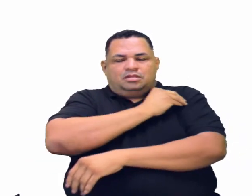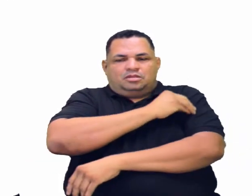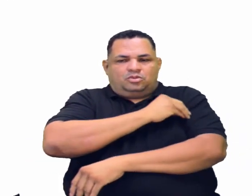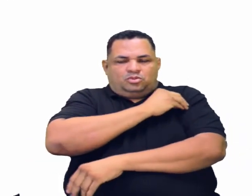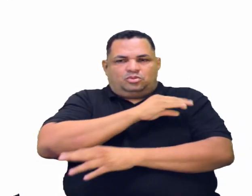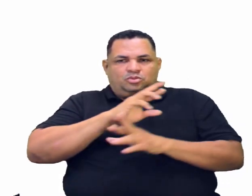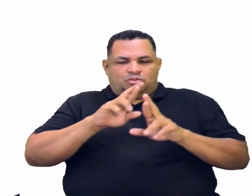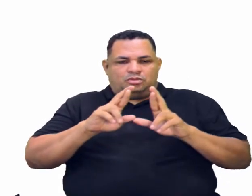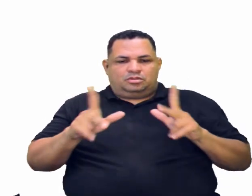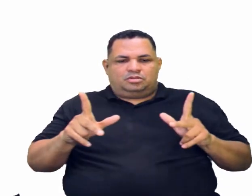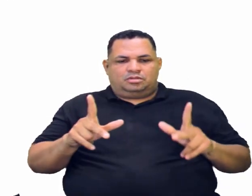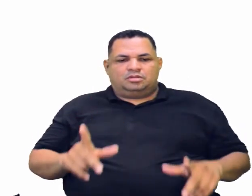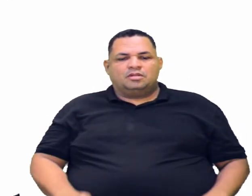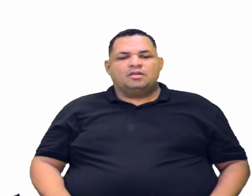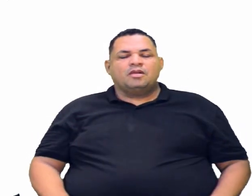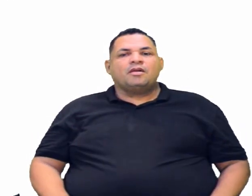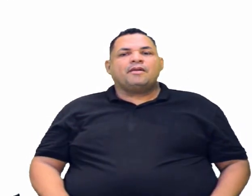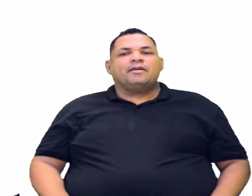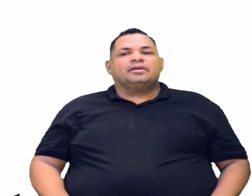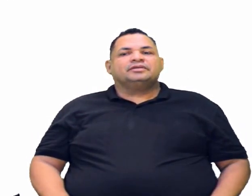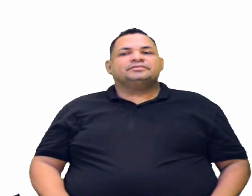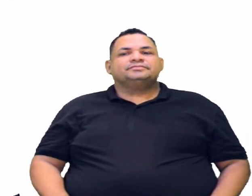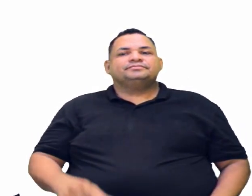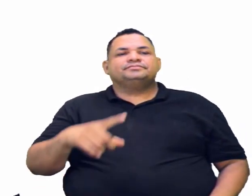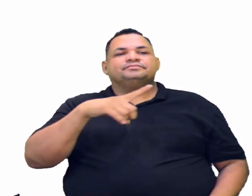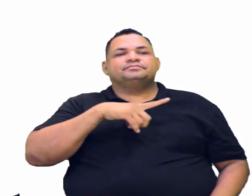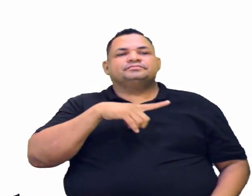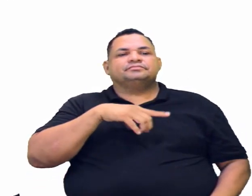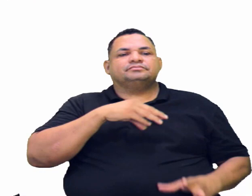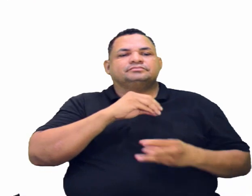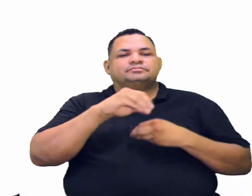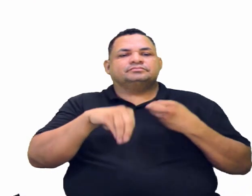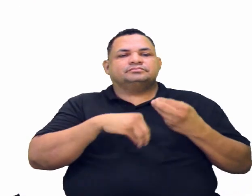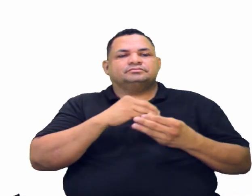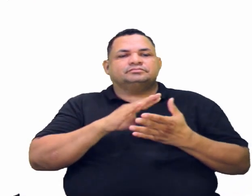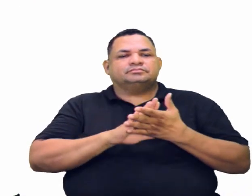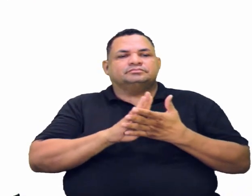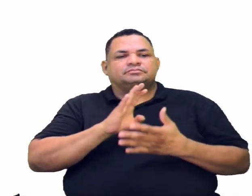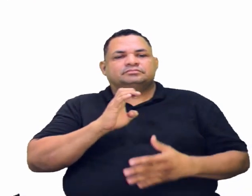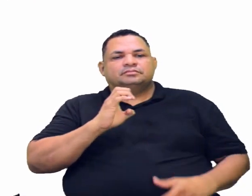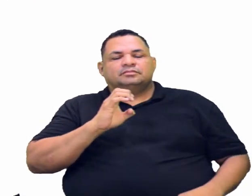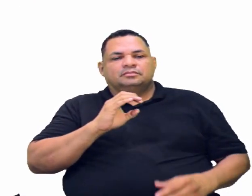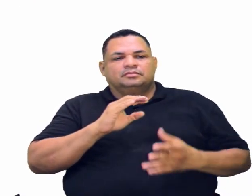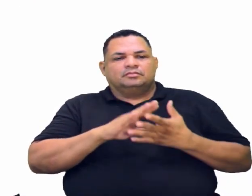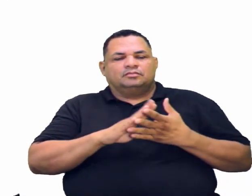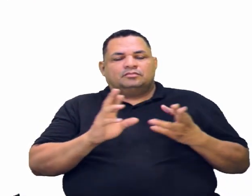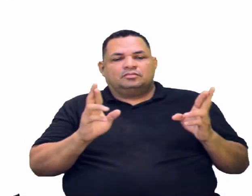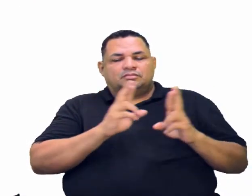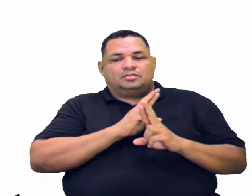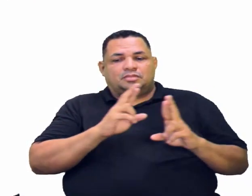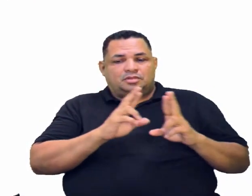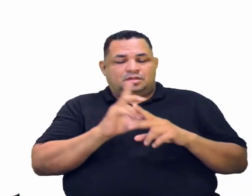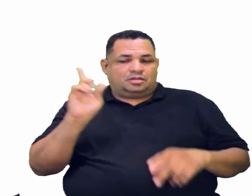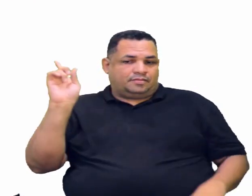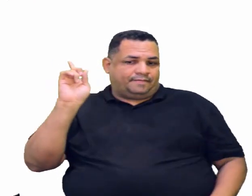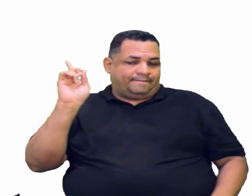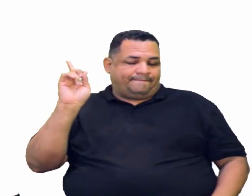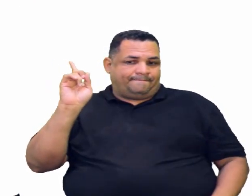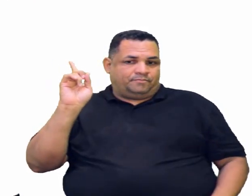né? Então, olha só. Aqui nós temos o composto de Grignard, né, reagindo com esse